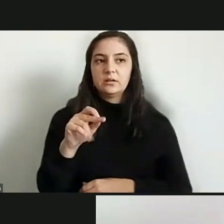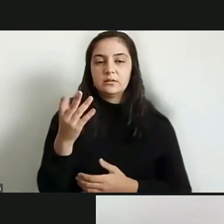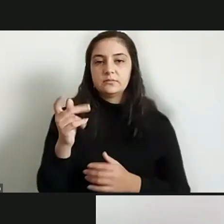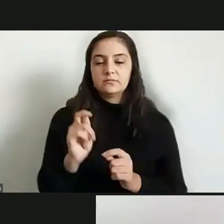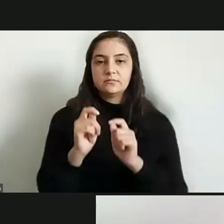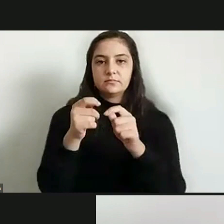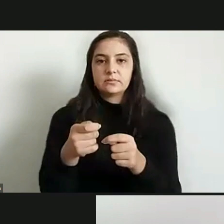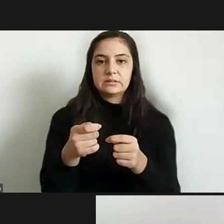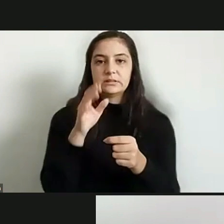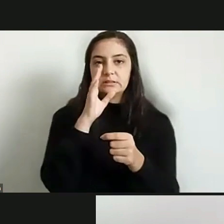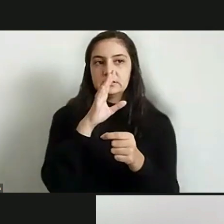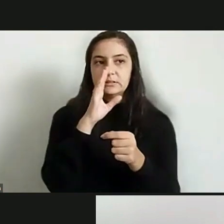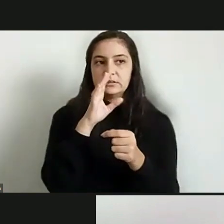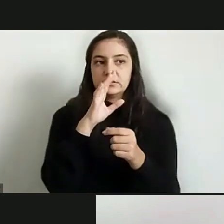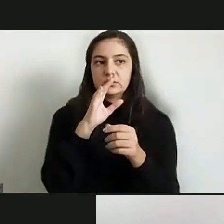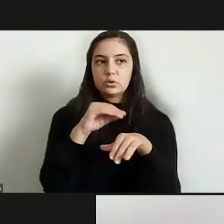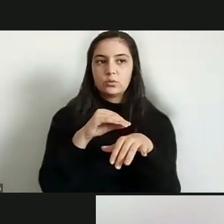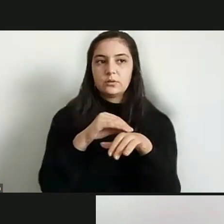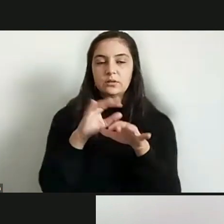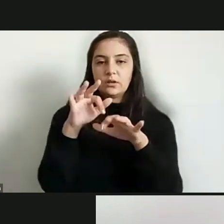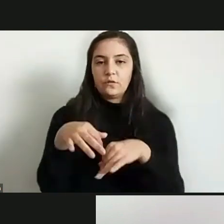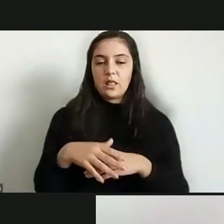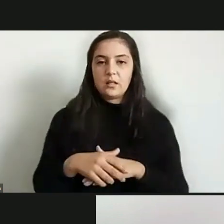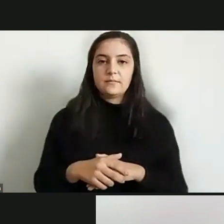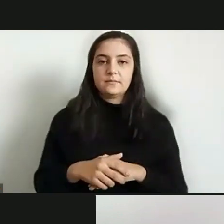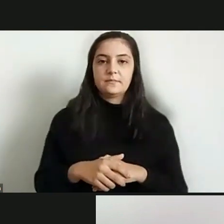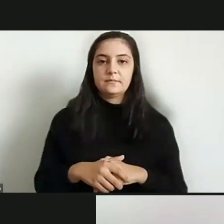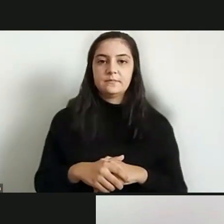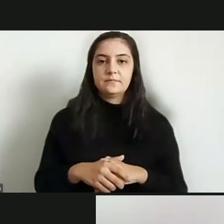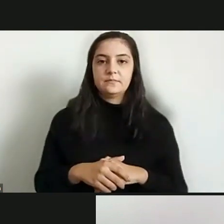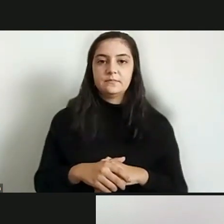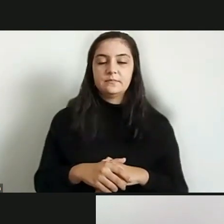palavra para um comentário final. Ok.